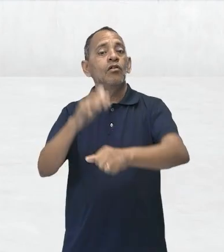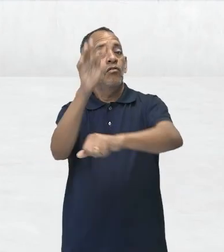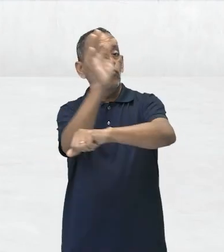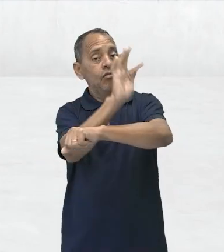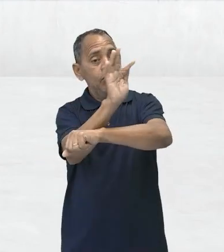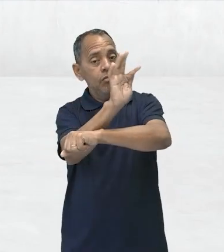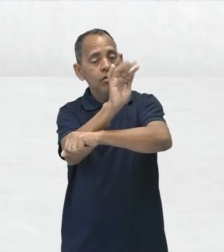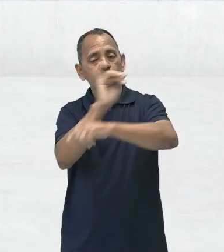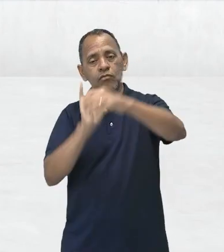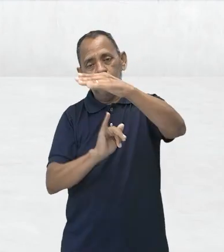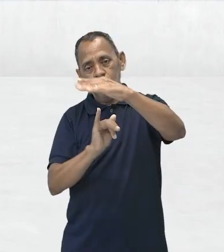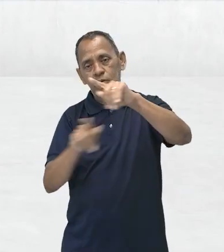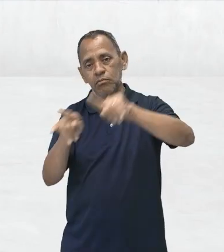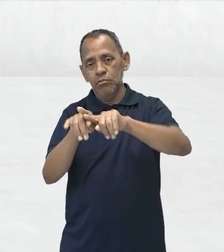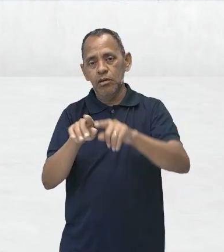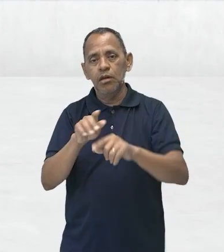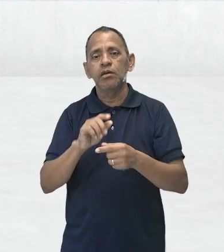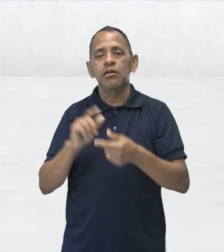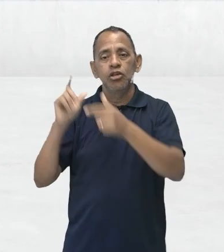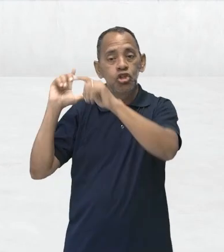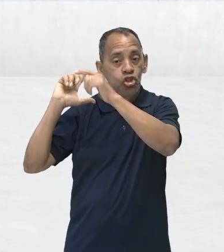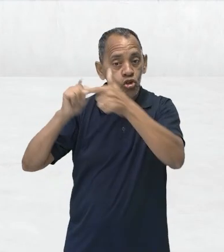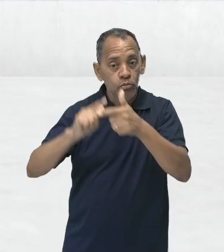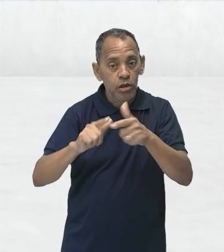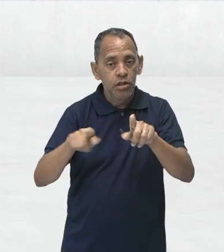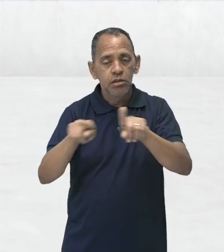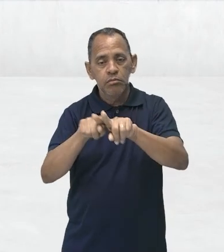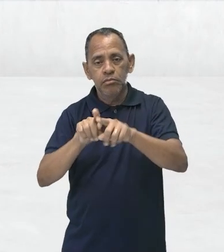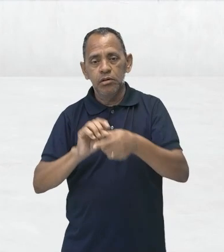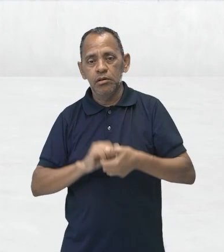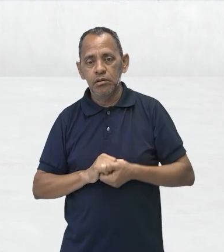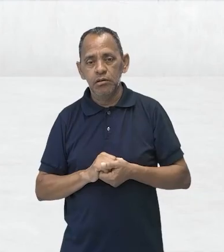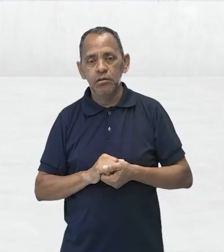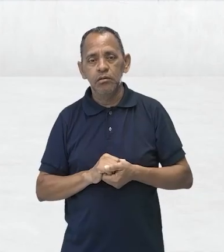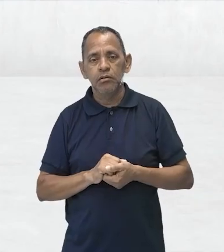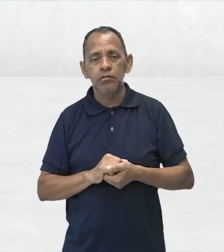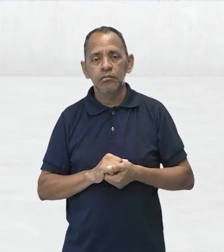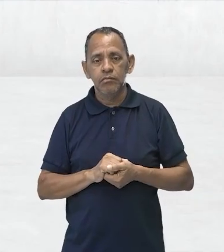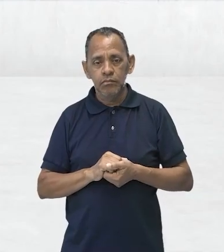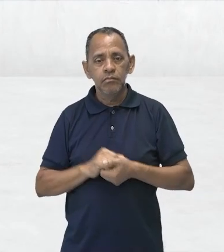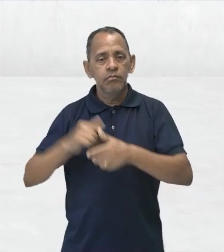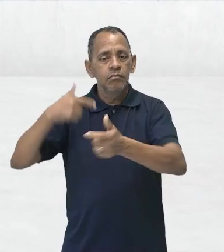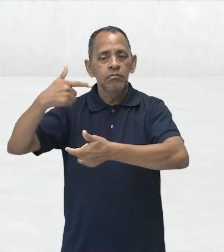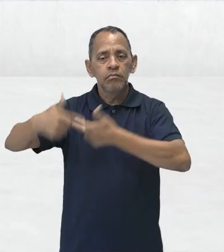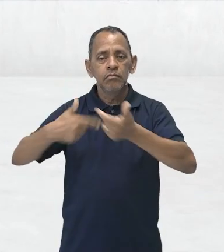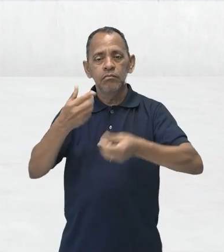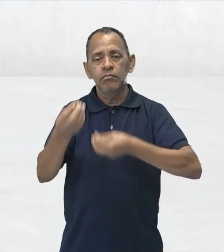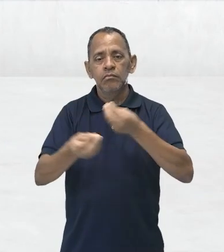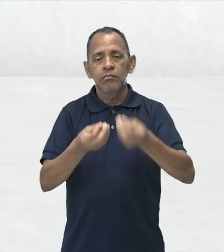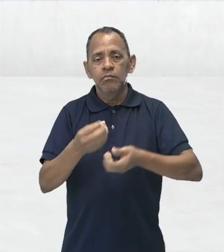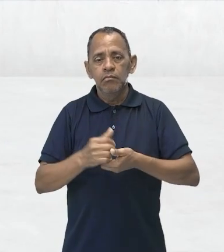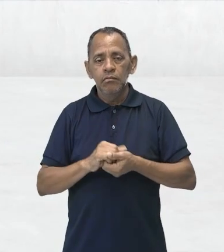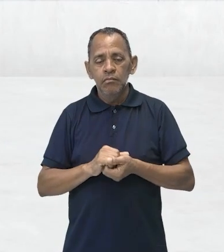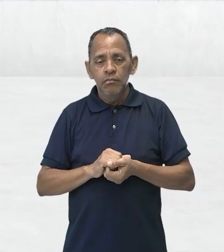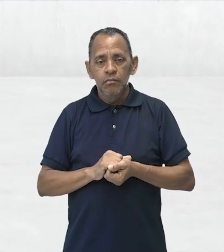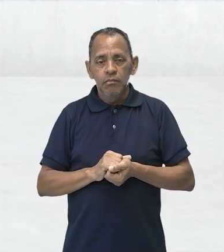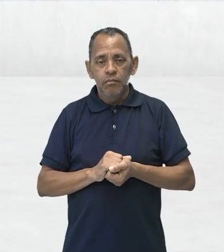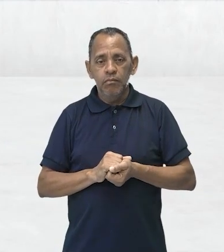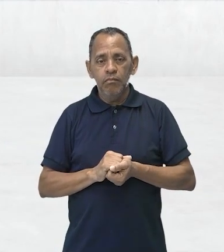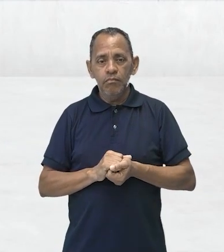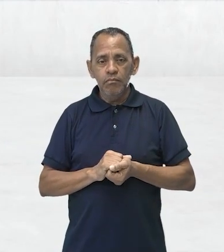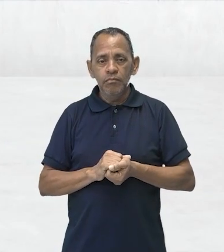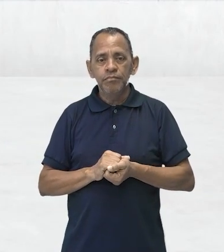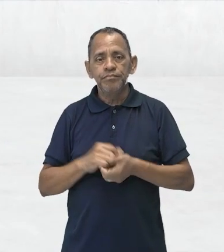Abstracionismo geométrico, tá? Então, ele vai estar trabalhando. E aí, ele vai